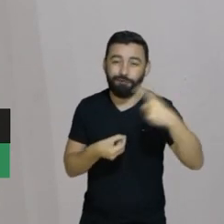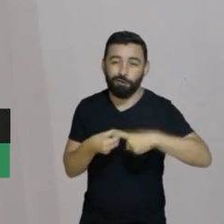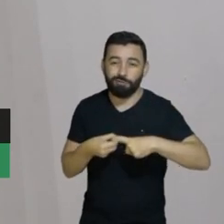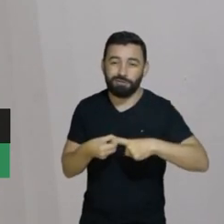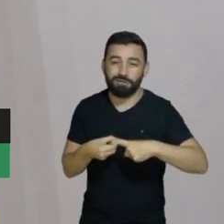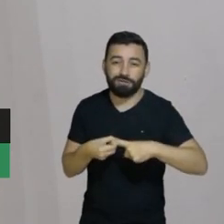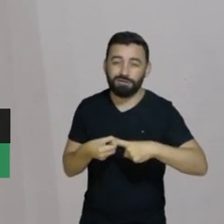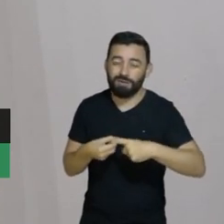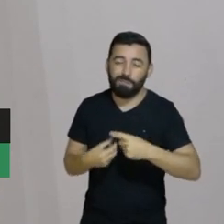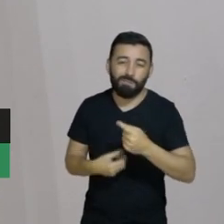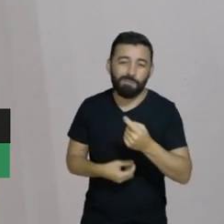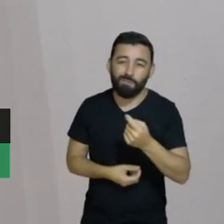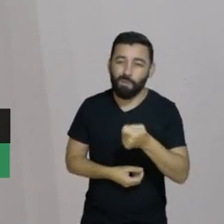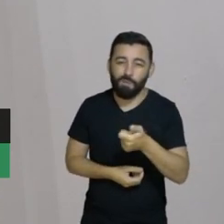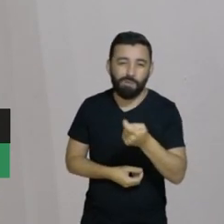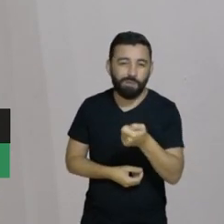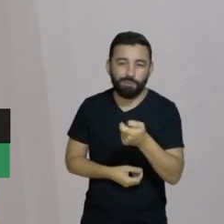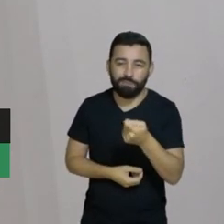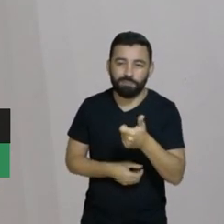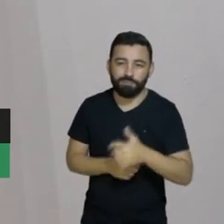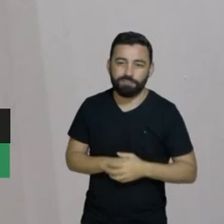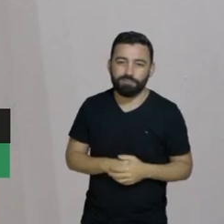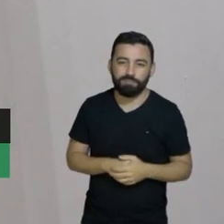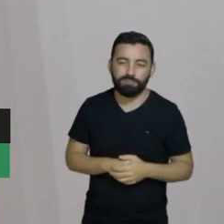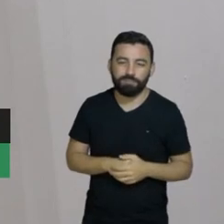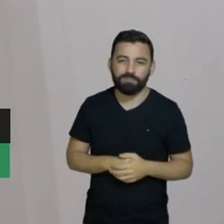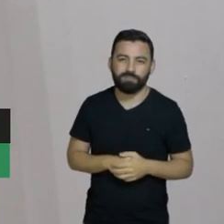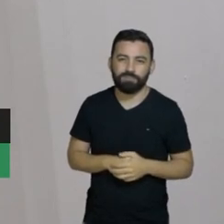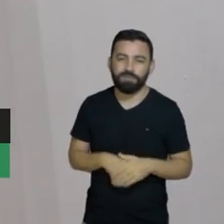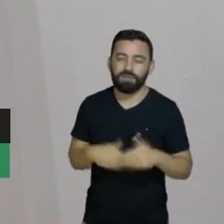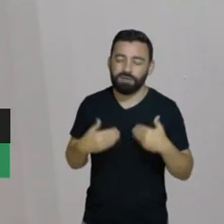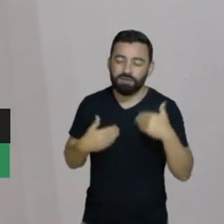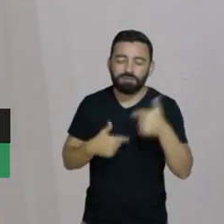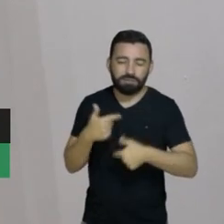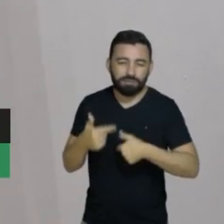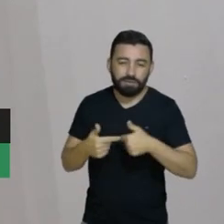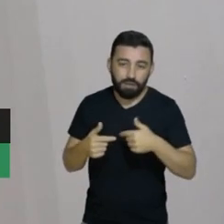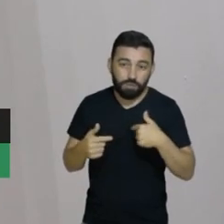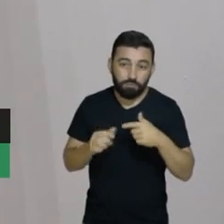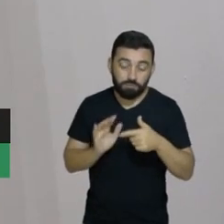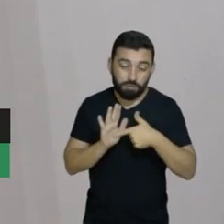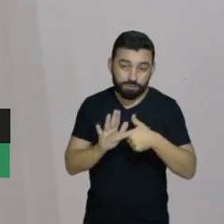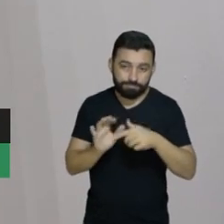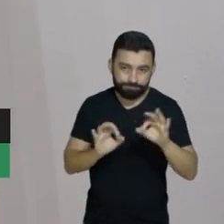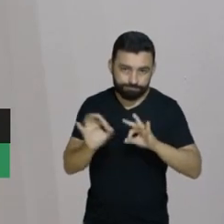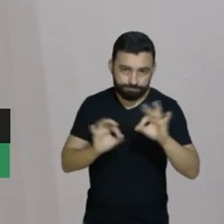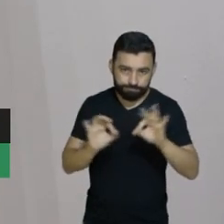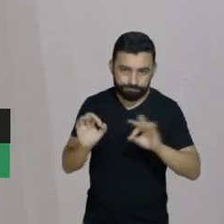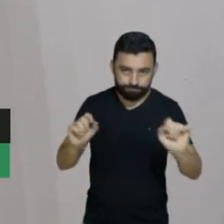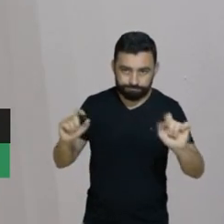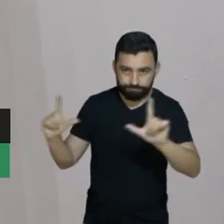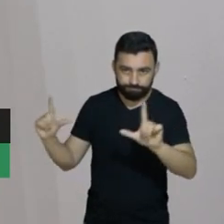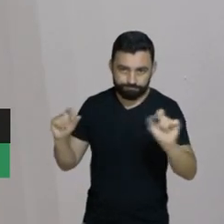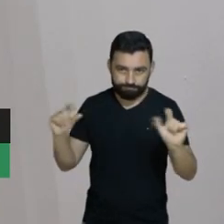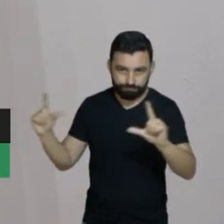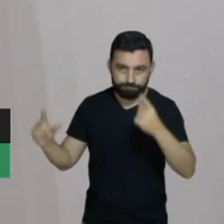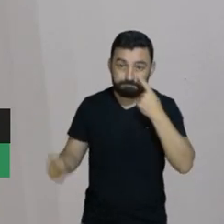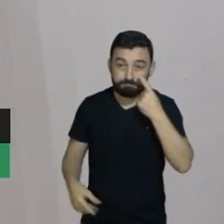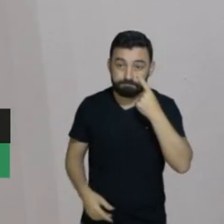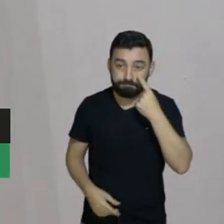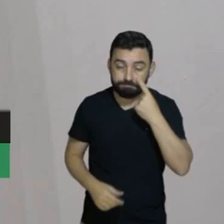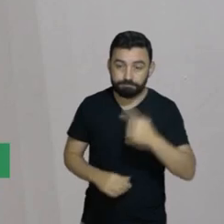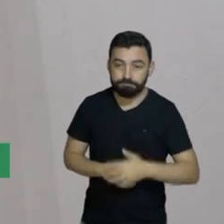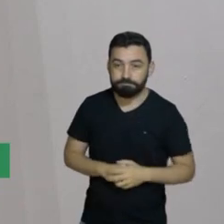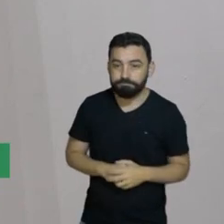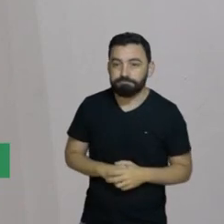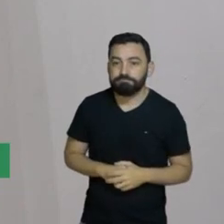muito pouco em troca. Eu preparei alguns slides, se puder colocar no... se puder